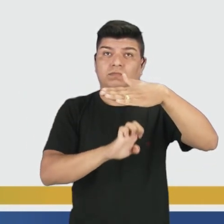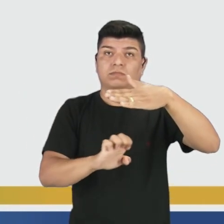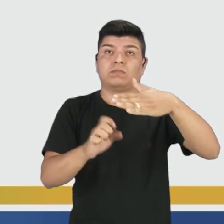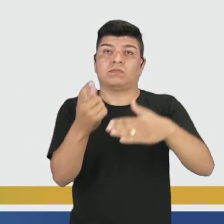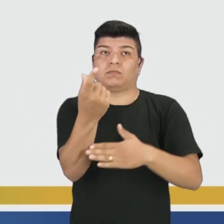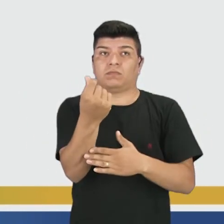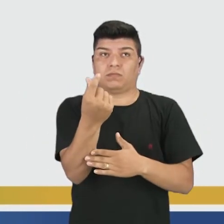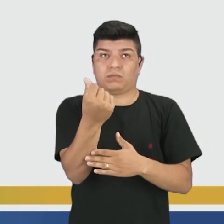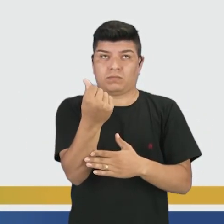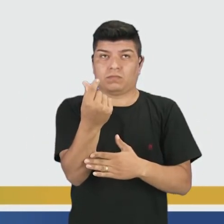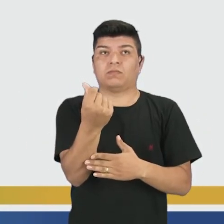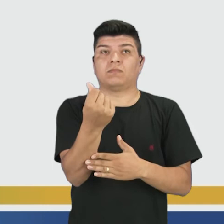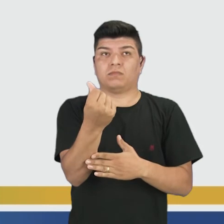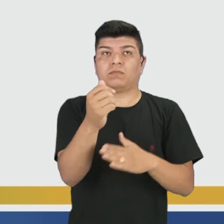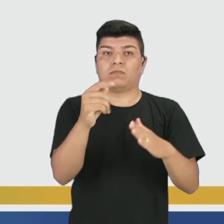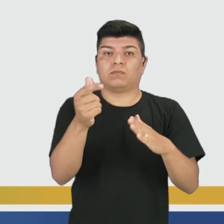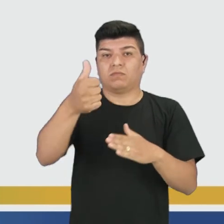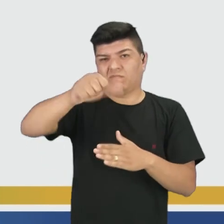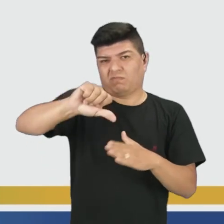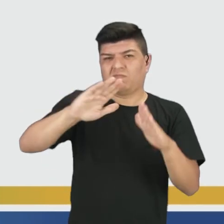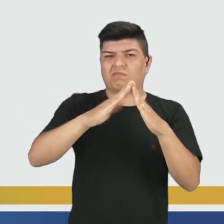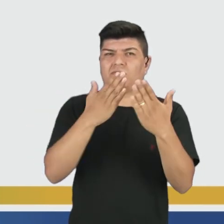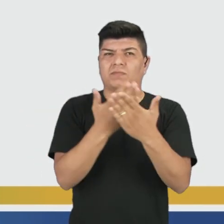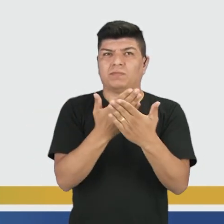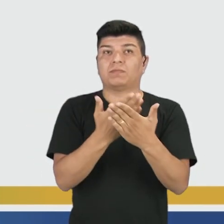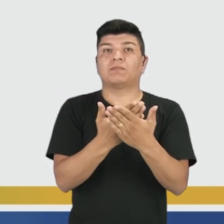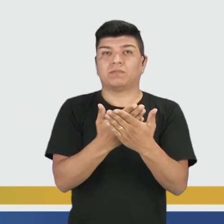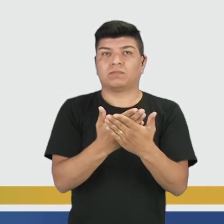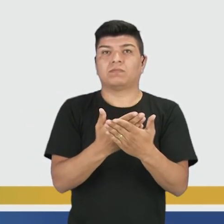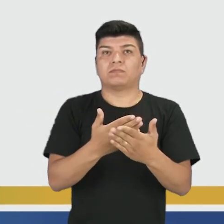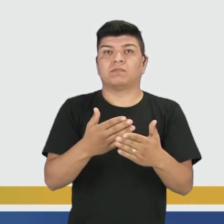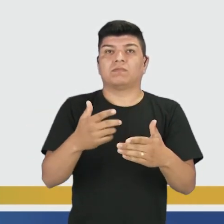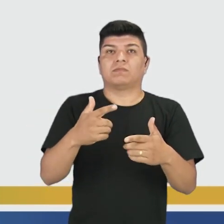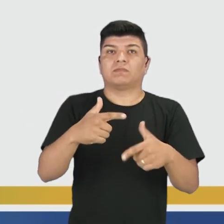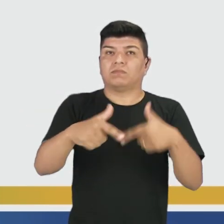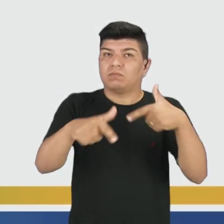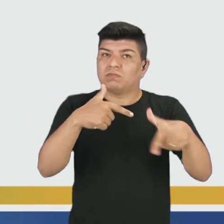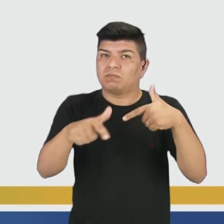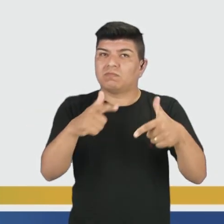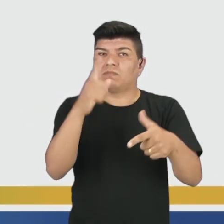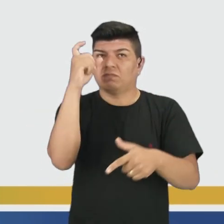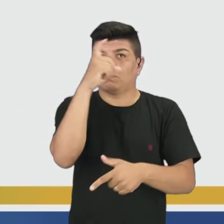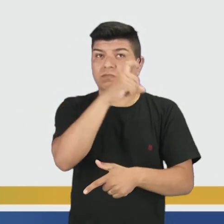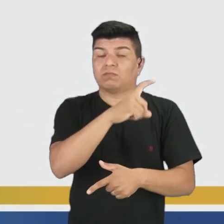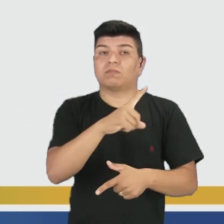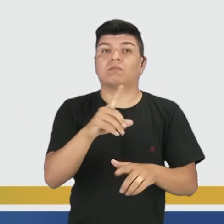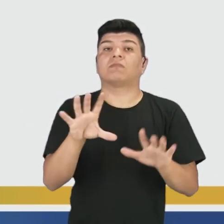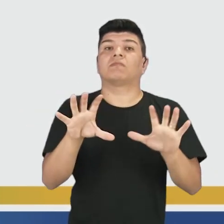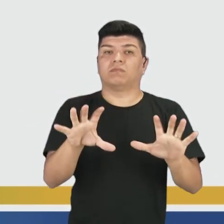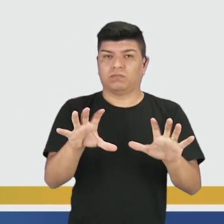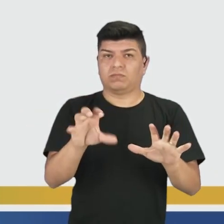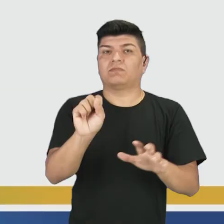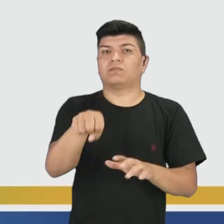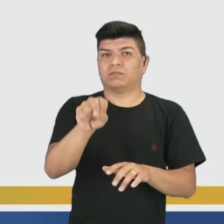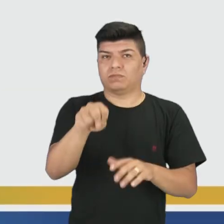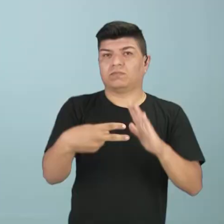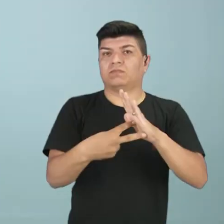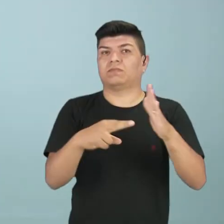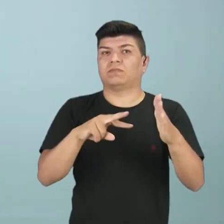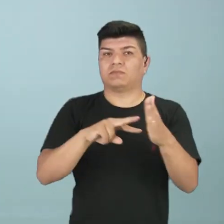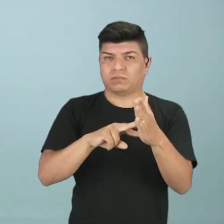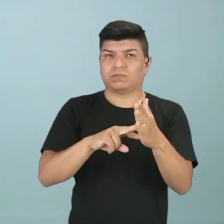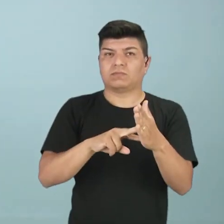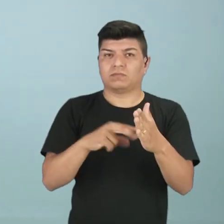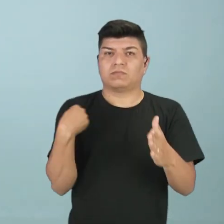do capital financeiro, baixos níveis de escolaridade e precarização do trabalho. Isso sim significa,